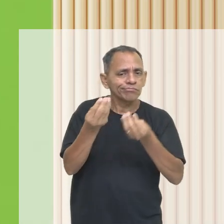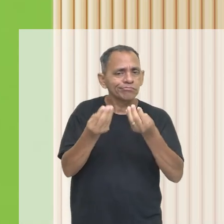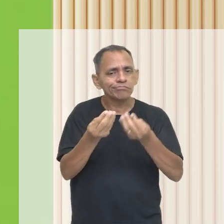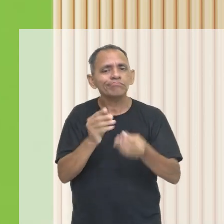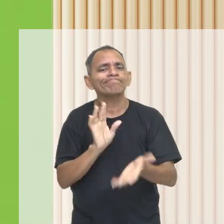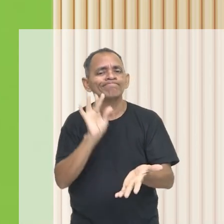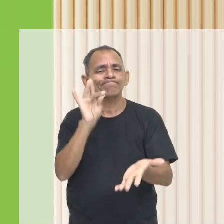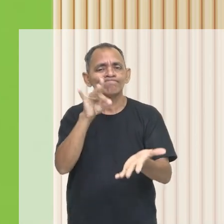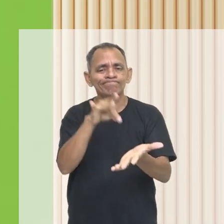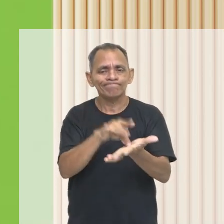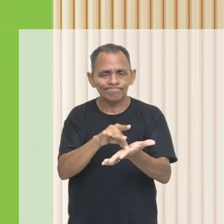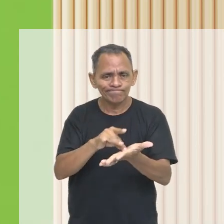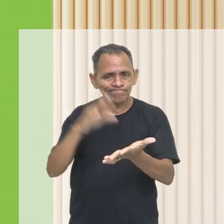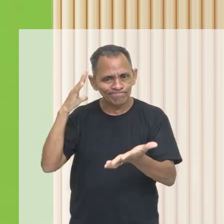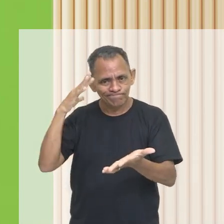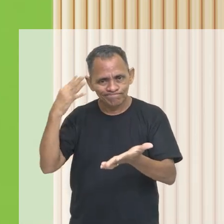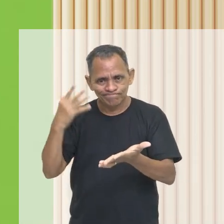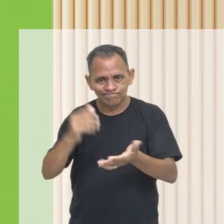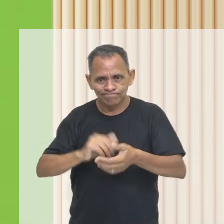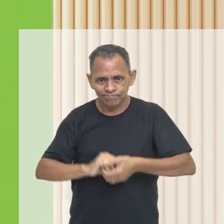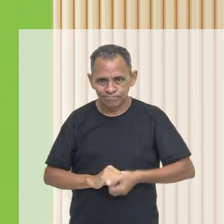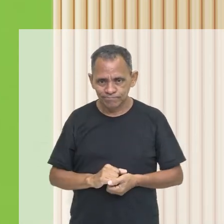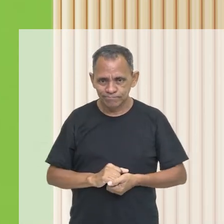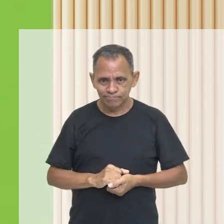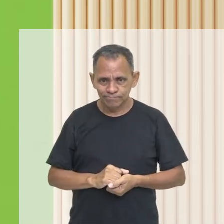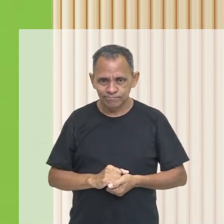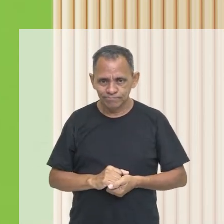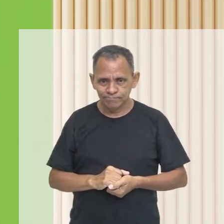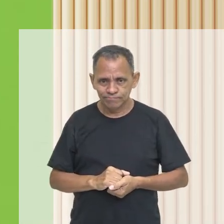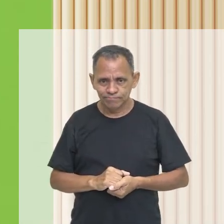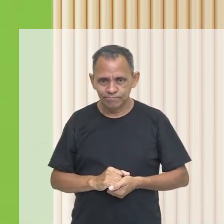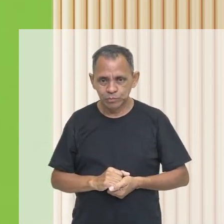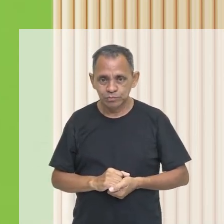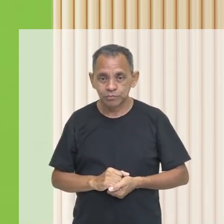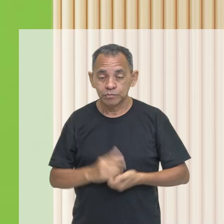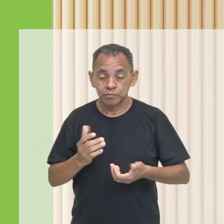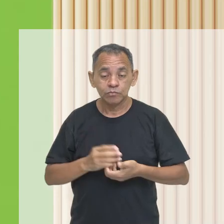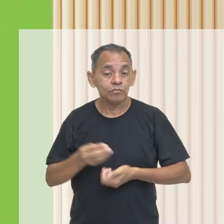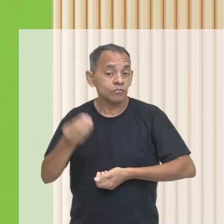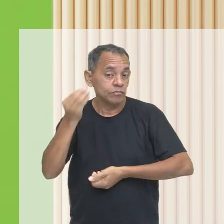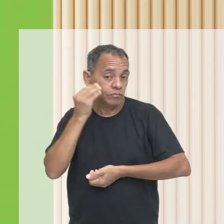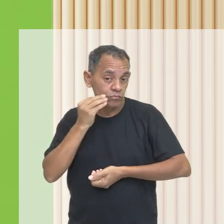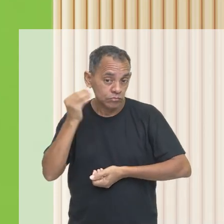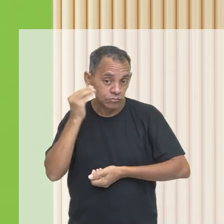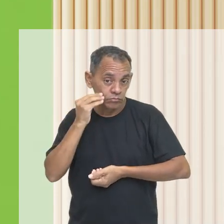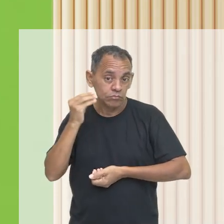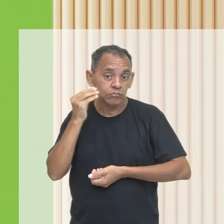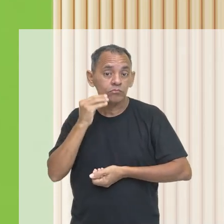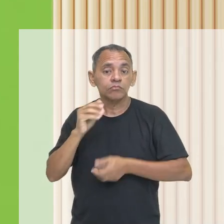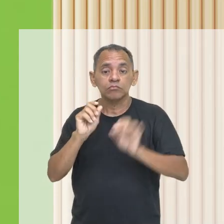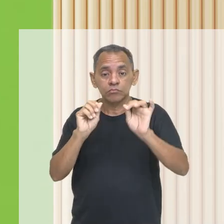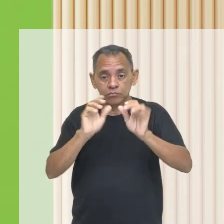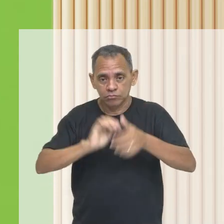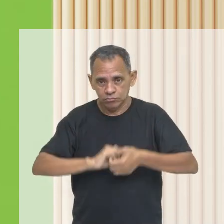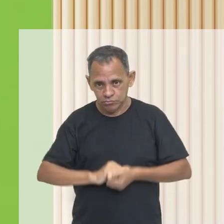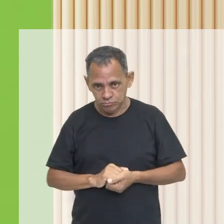que isso poderia acontecer, certo? Então, numa tentativa